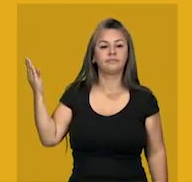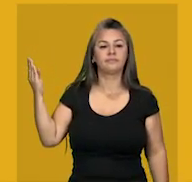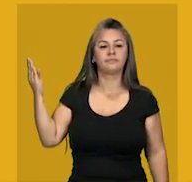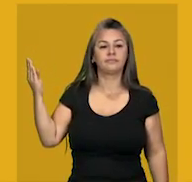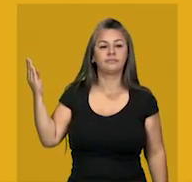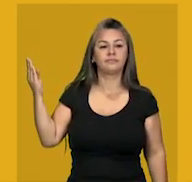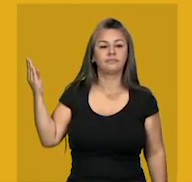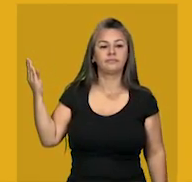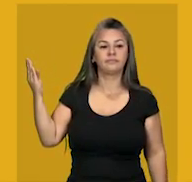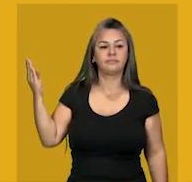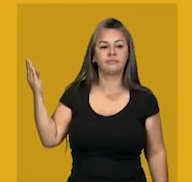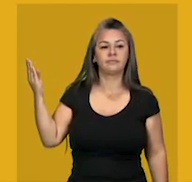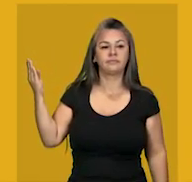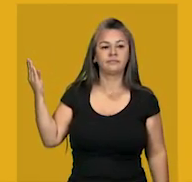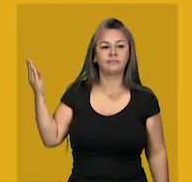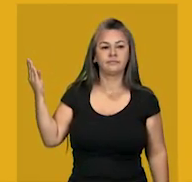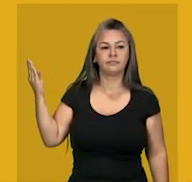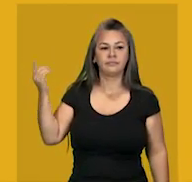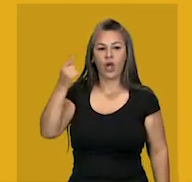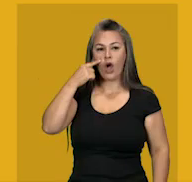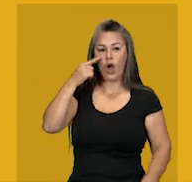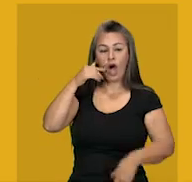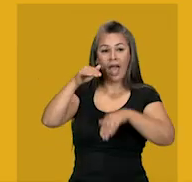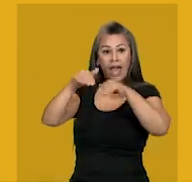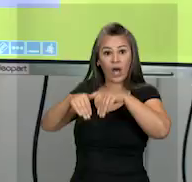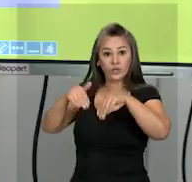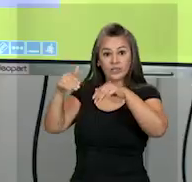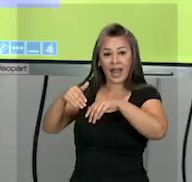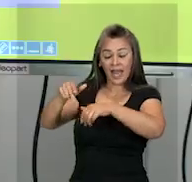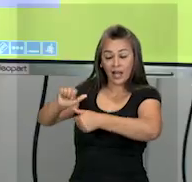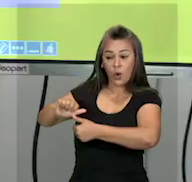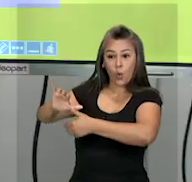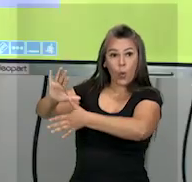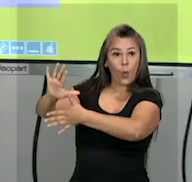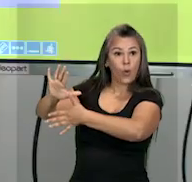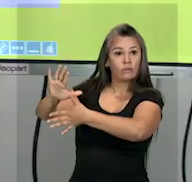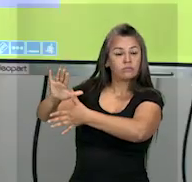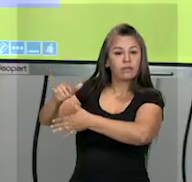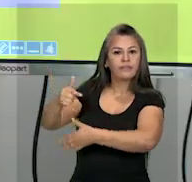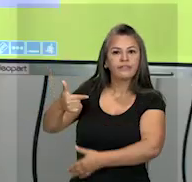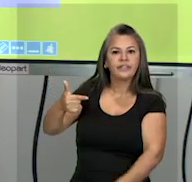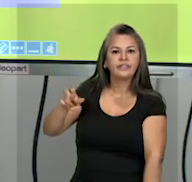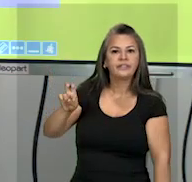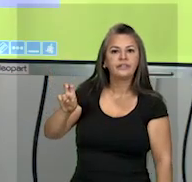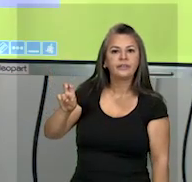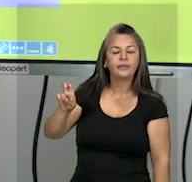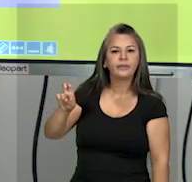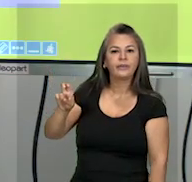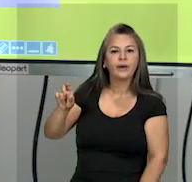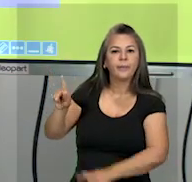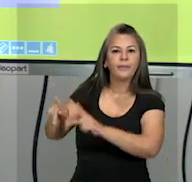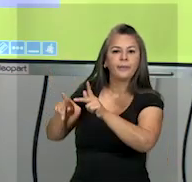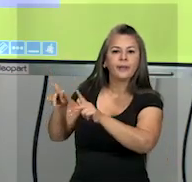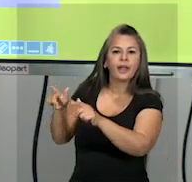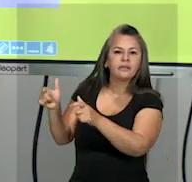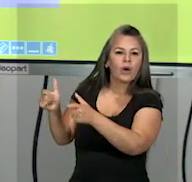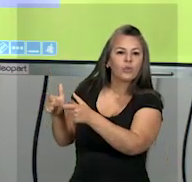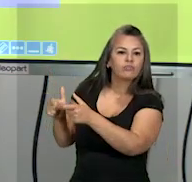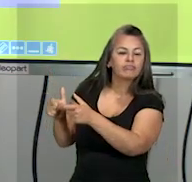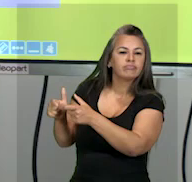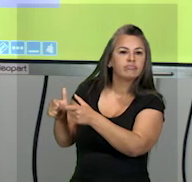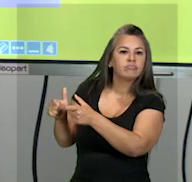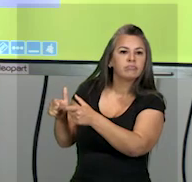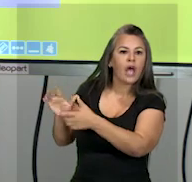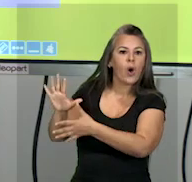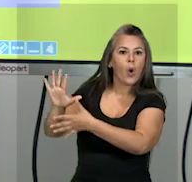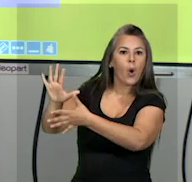do mundo, gigantesco daquele tamanho, logo depois do Brasil, tem só 25 milhões de pessoas. Só para vocês terem uma ideia, 25 milhões de pessoas é mais ou